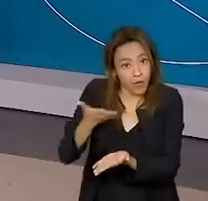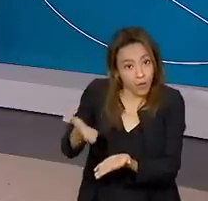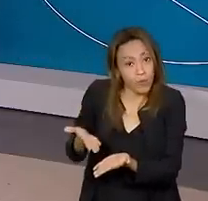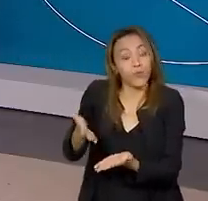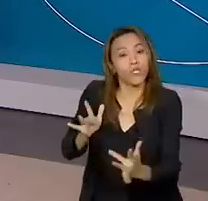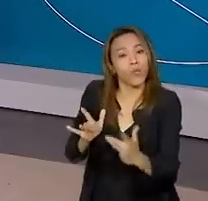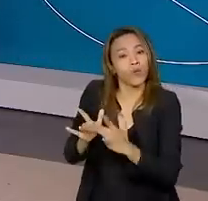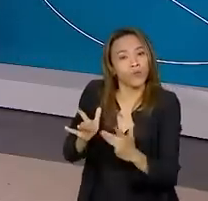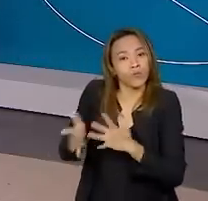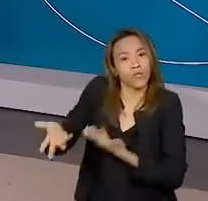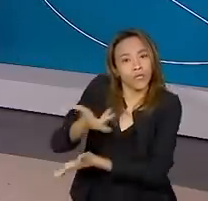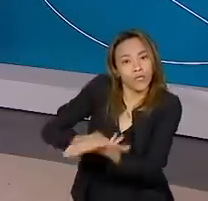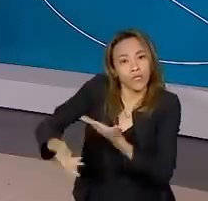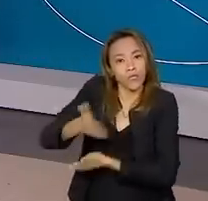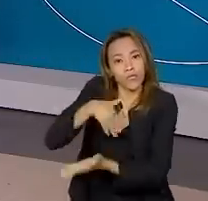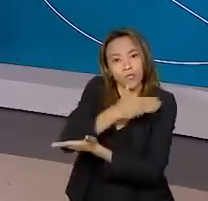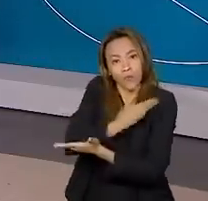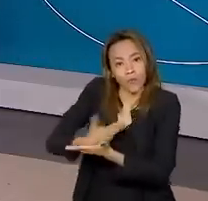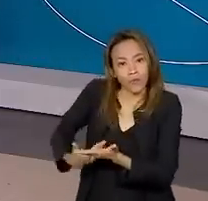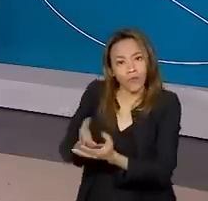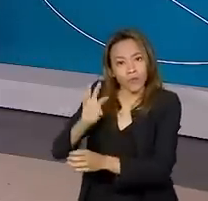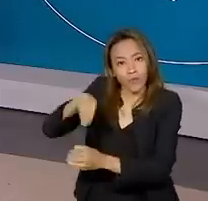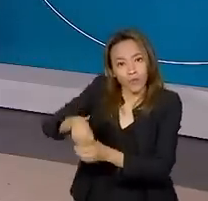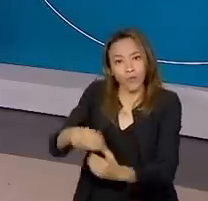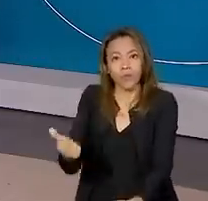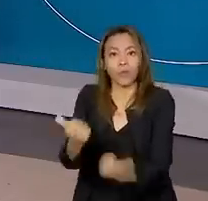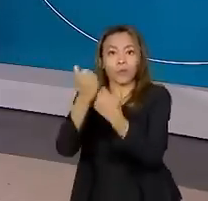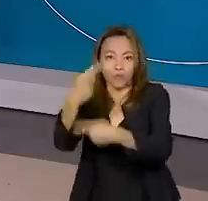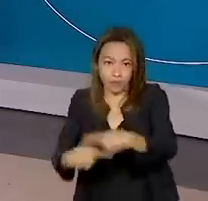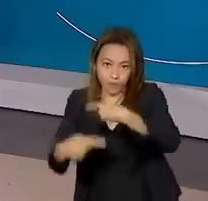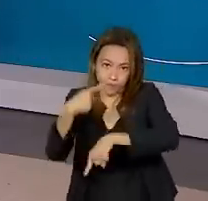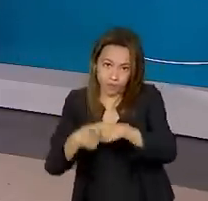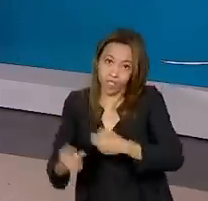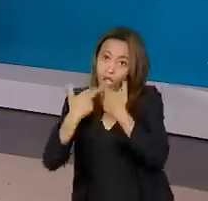institucionais, econômicas e políticas voltadas para a inovação e a produção em saúde.